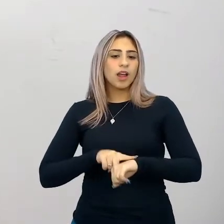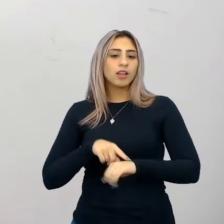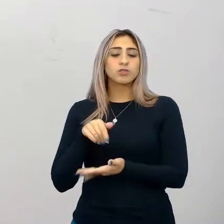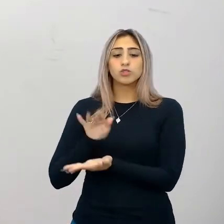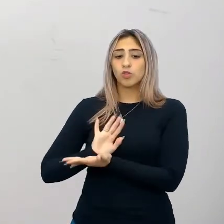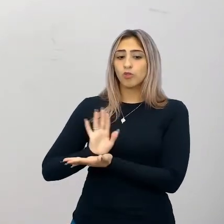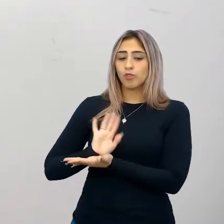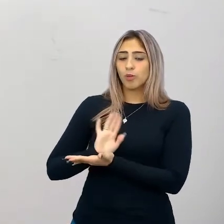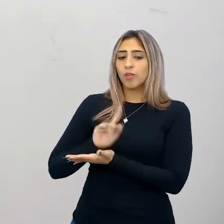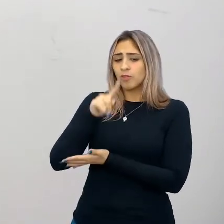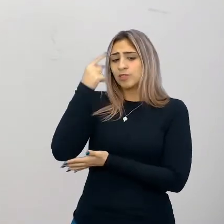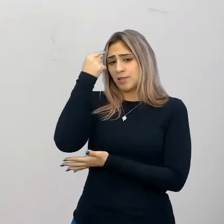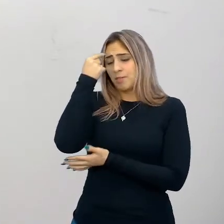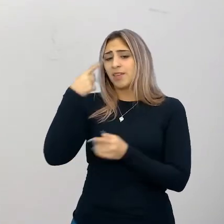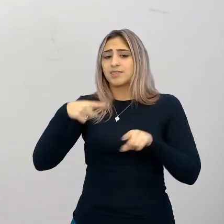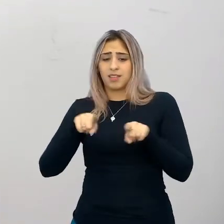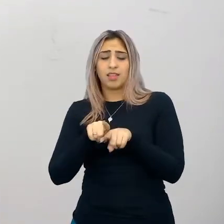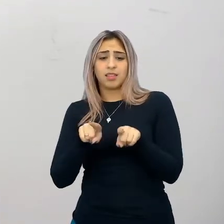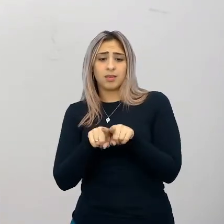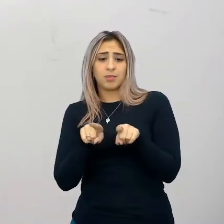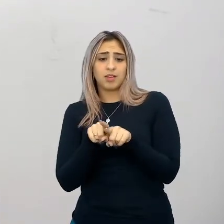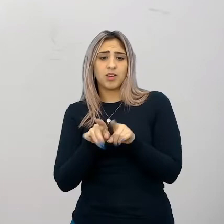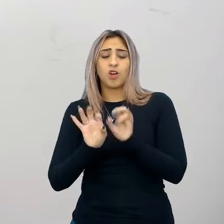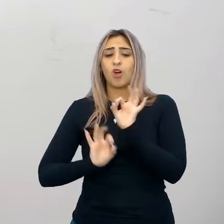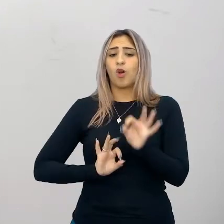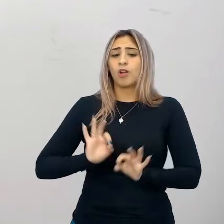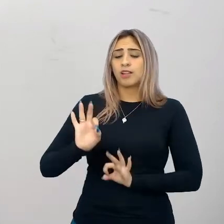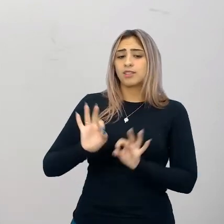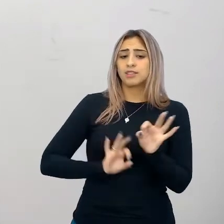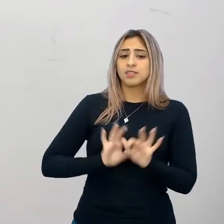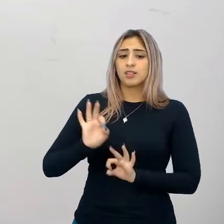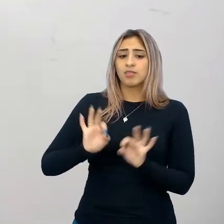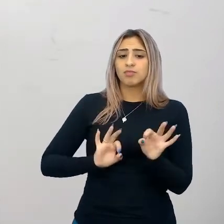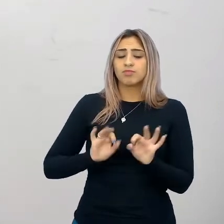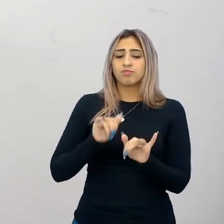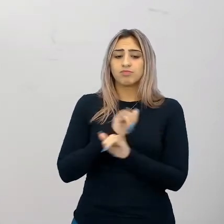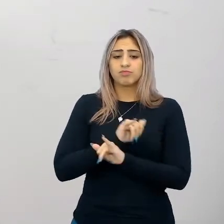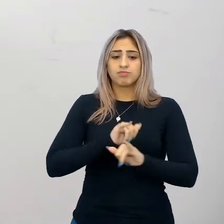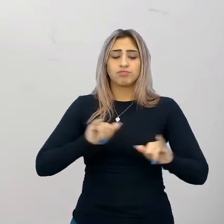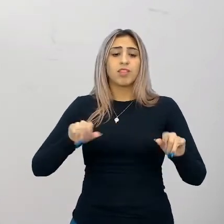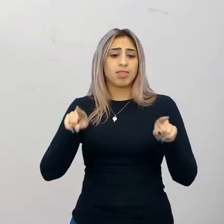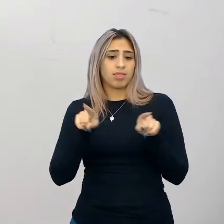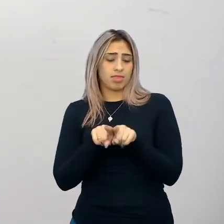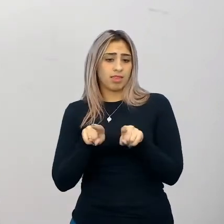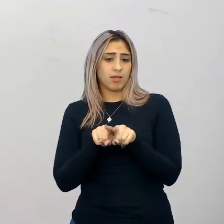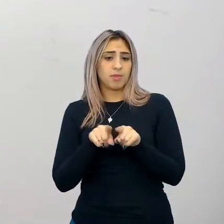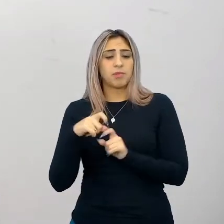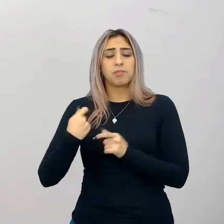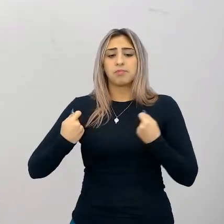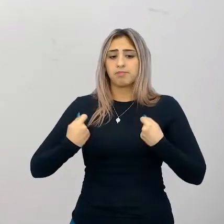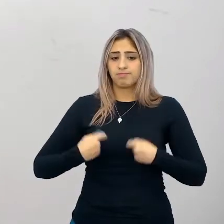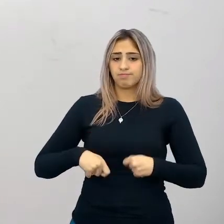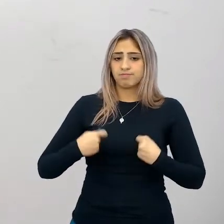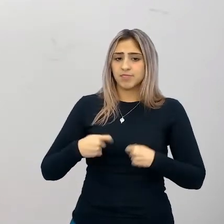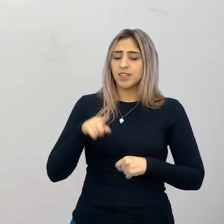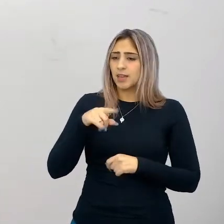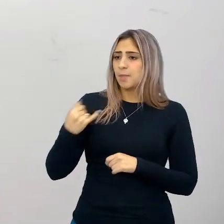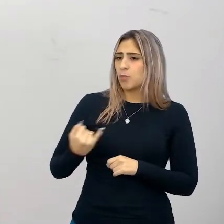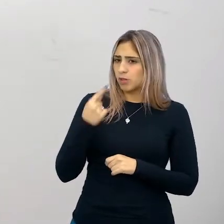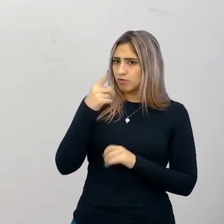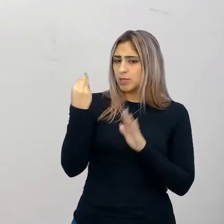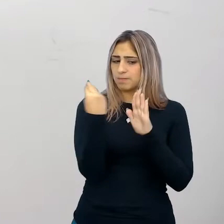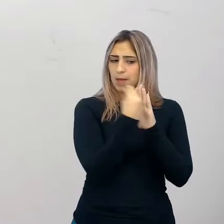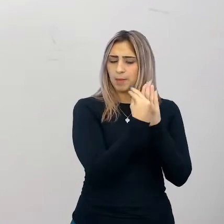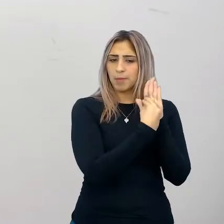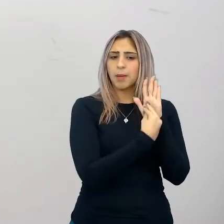você pensa nisso também, que precisa ter. Organização e catalogação da filmoteca, isso tem que estar como critério para você também. Isso é importante você